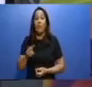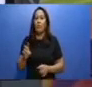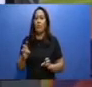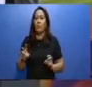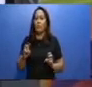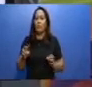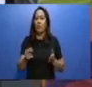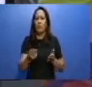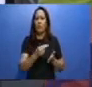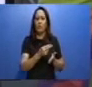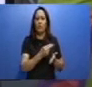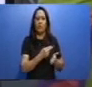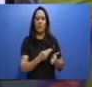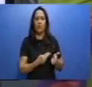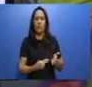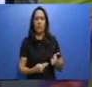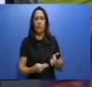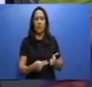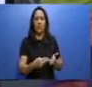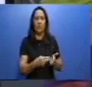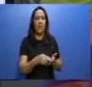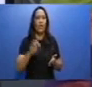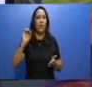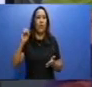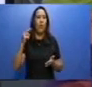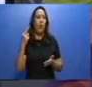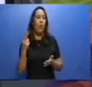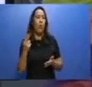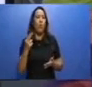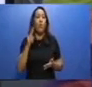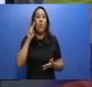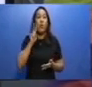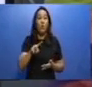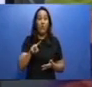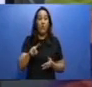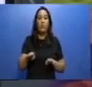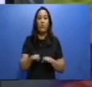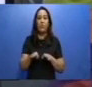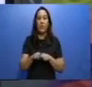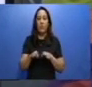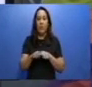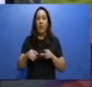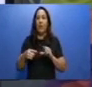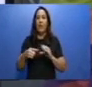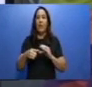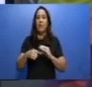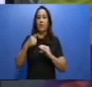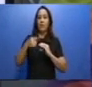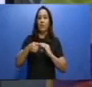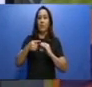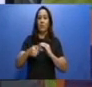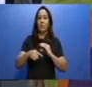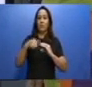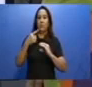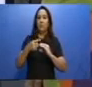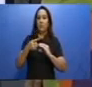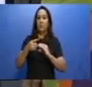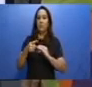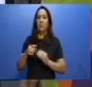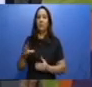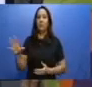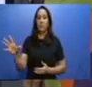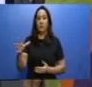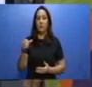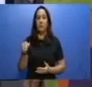figura ou será que eu vejo os sólidos geométricos? Eu vou responder